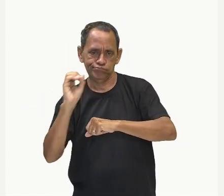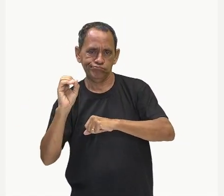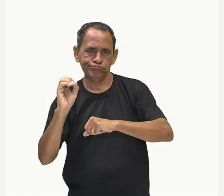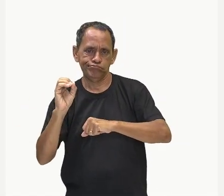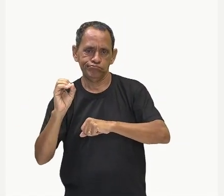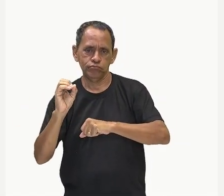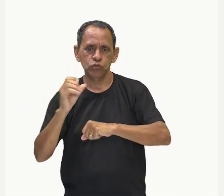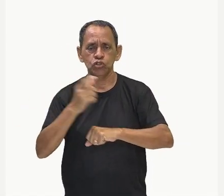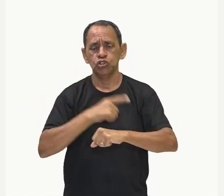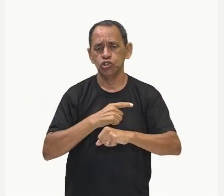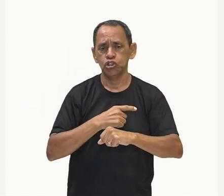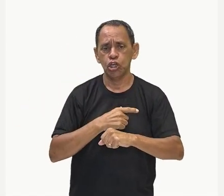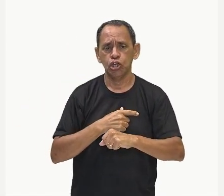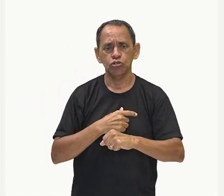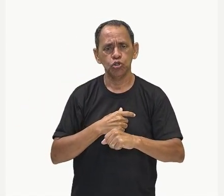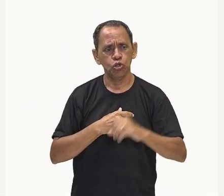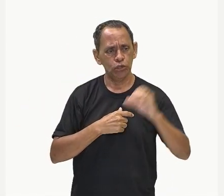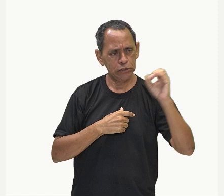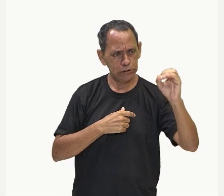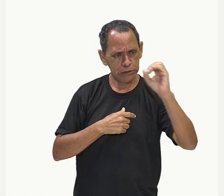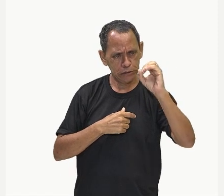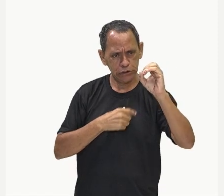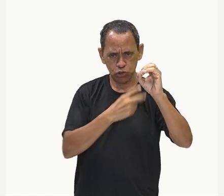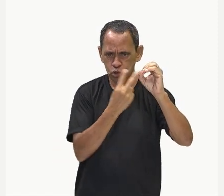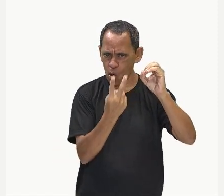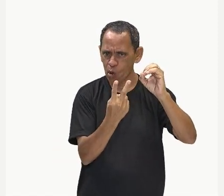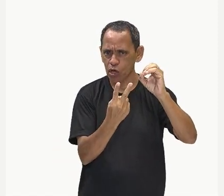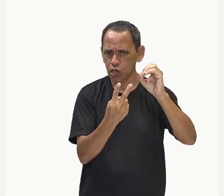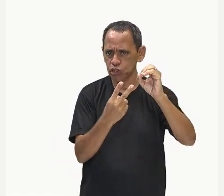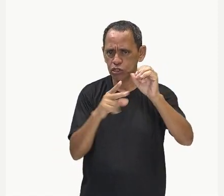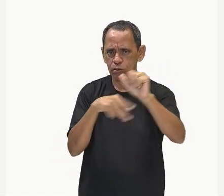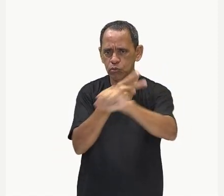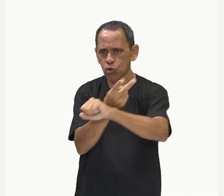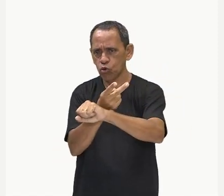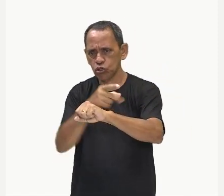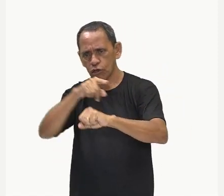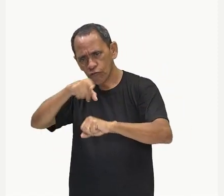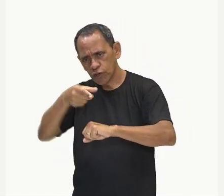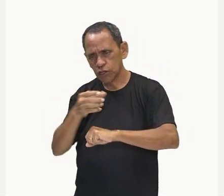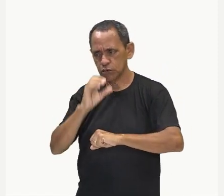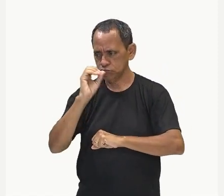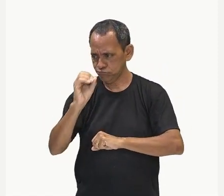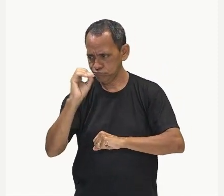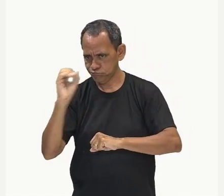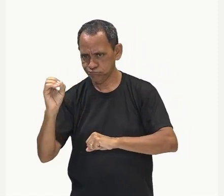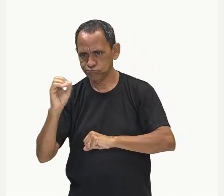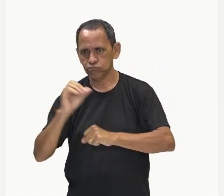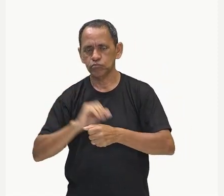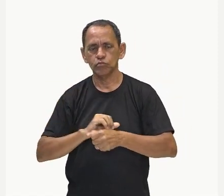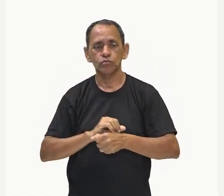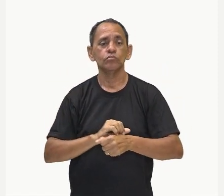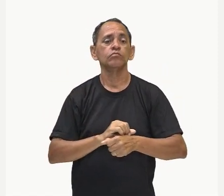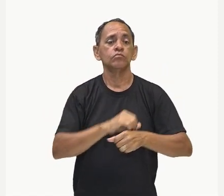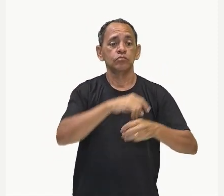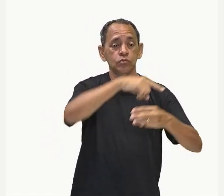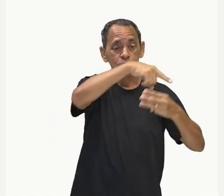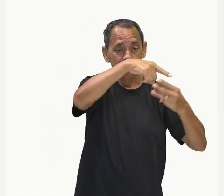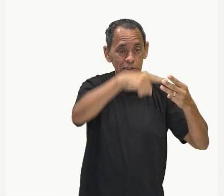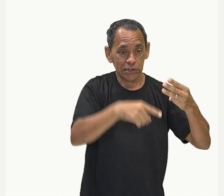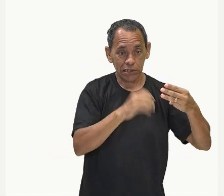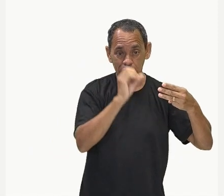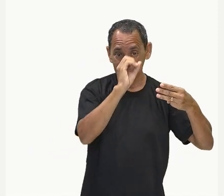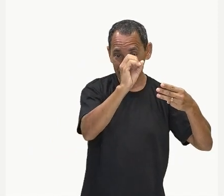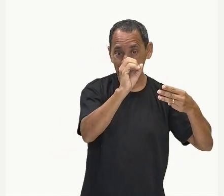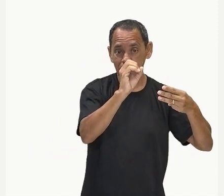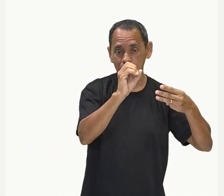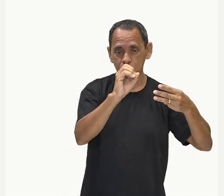zeros, são 2 casas decimais depois da vírgula. Se eu tenho 3 zeros, são